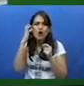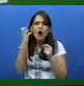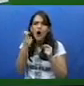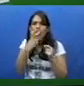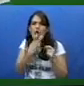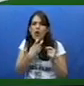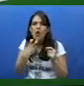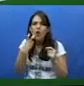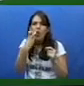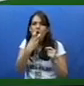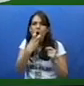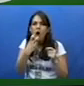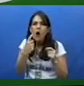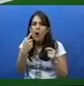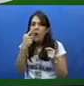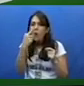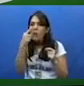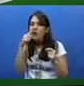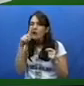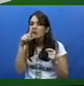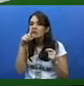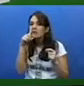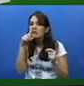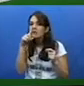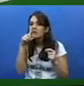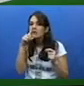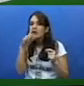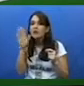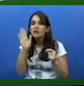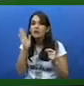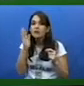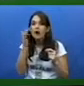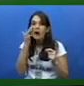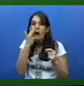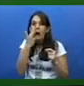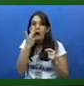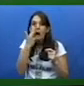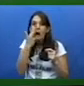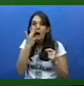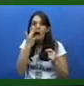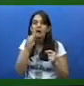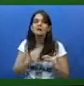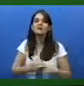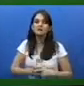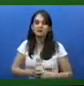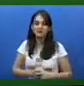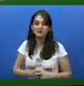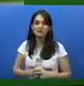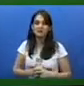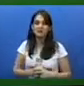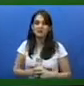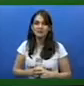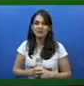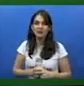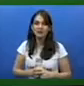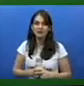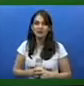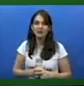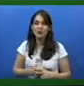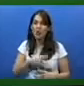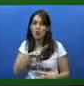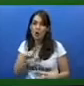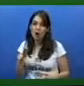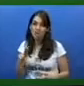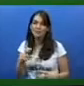a mãozinha no nariz, aqui assim, vocês vão sentir, né? Parece que o som sai um pouquinho pelo nariz. Então, nós